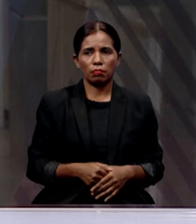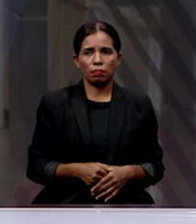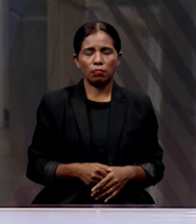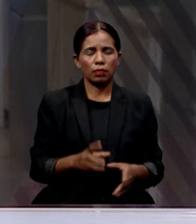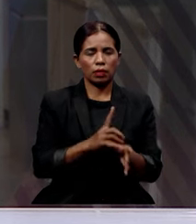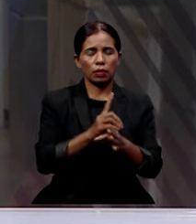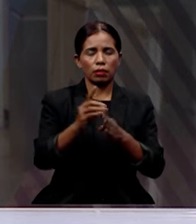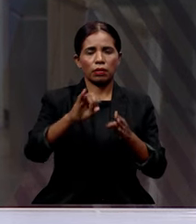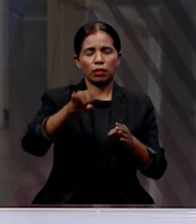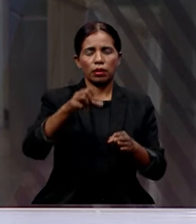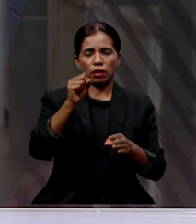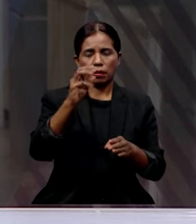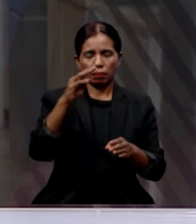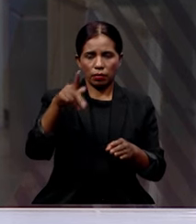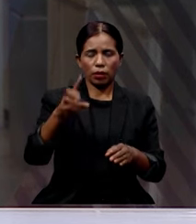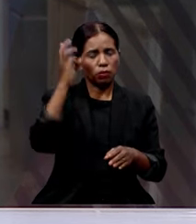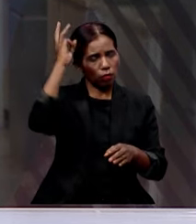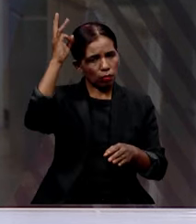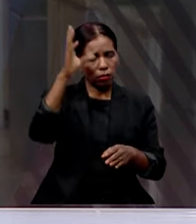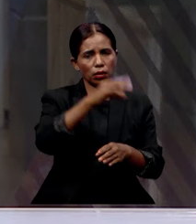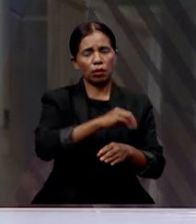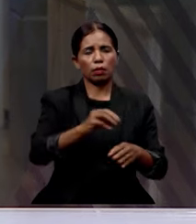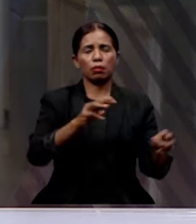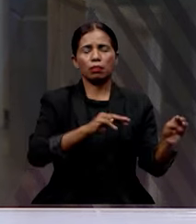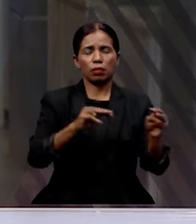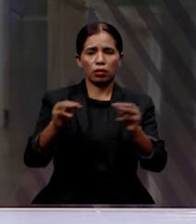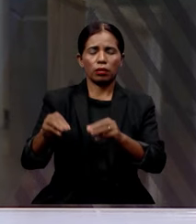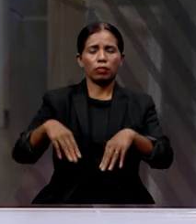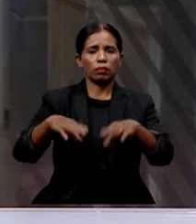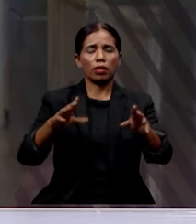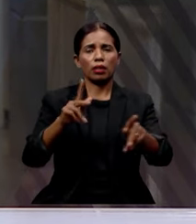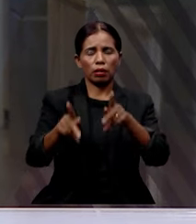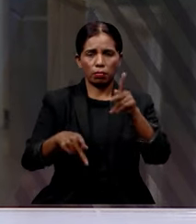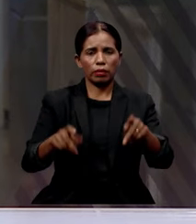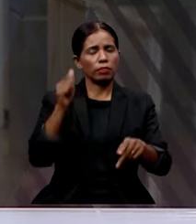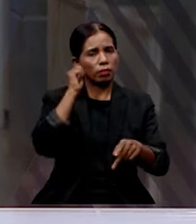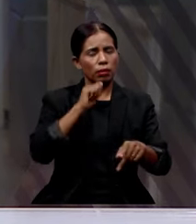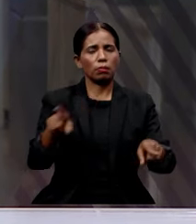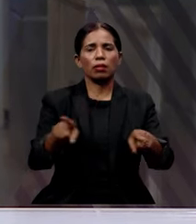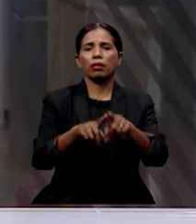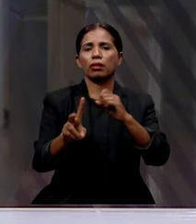Diretora de SMP preocupa o crime de tráfico humano, tamba feto, mas sai vítima.